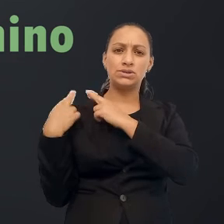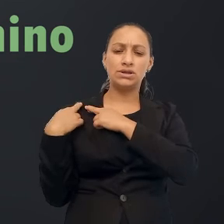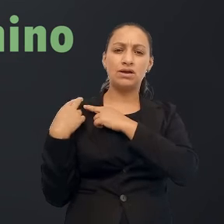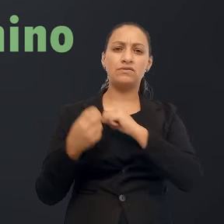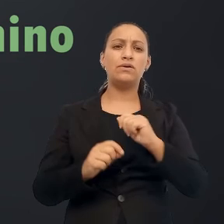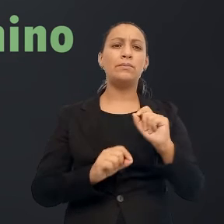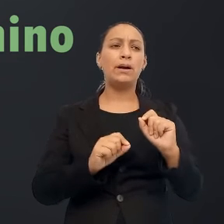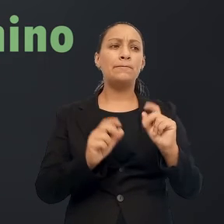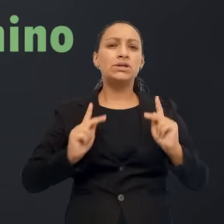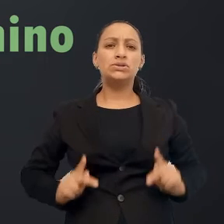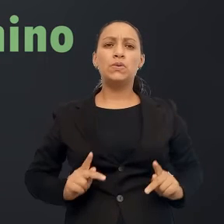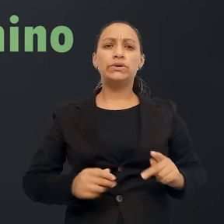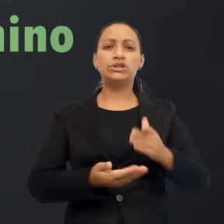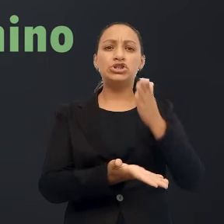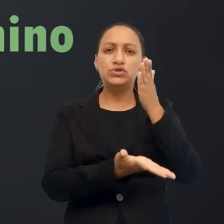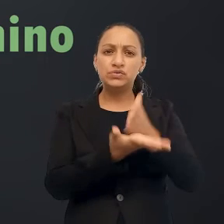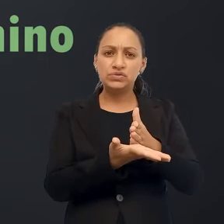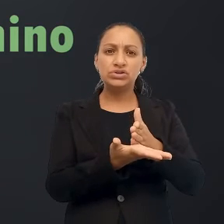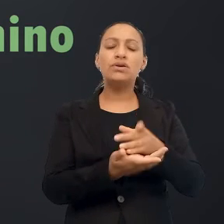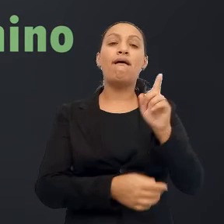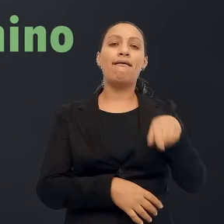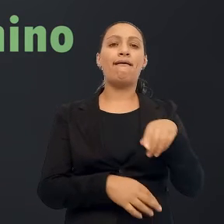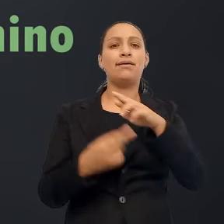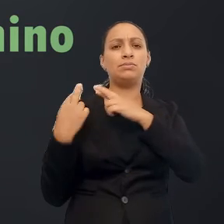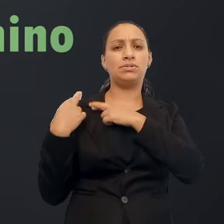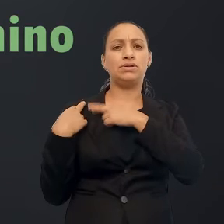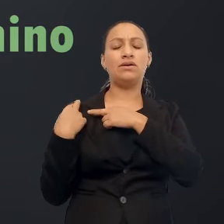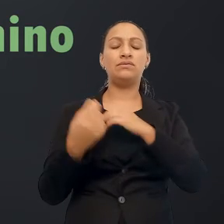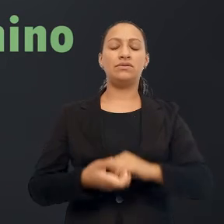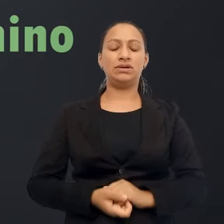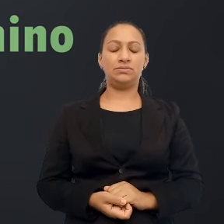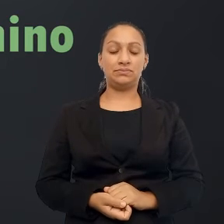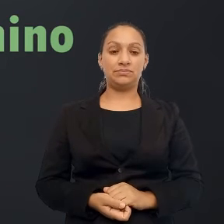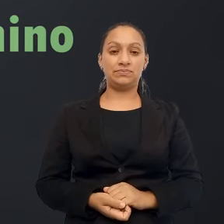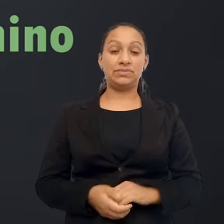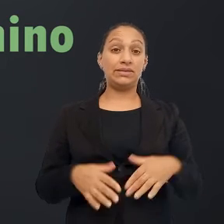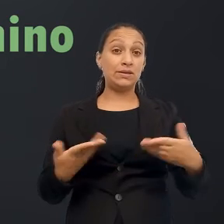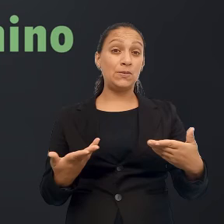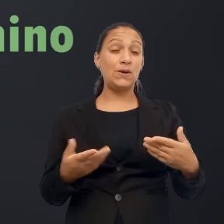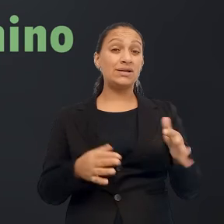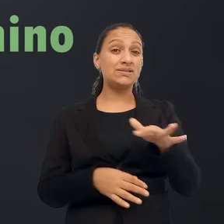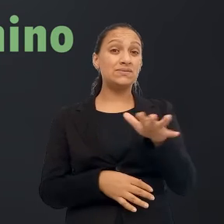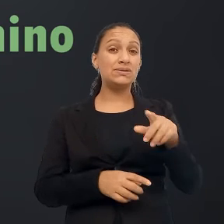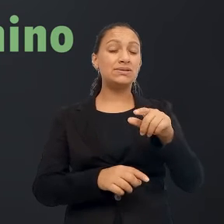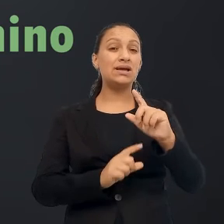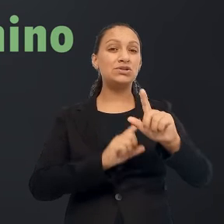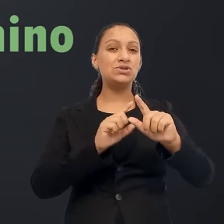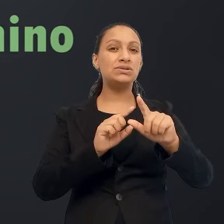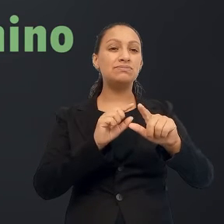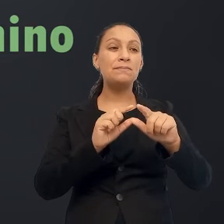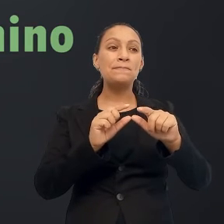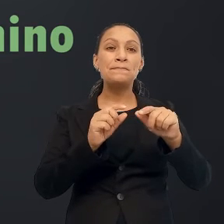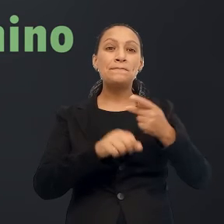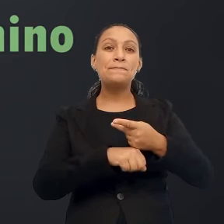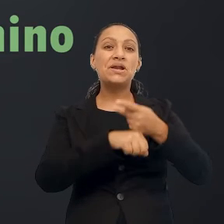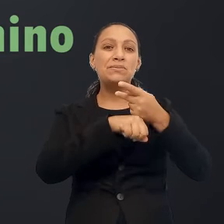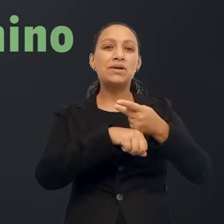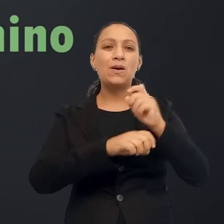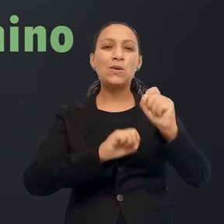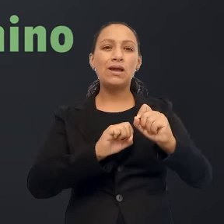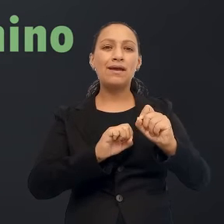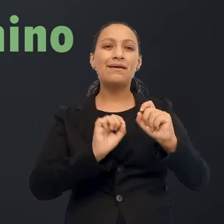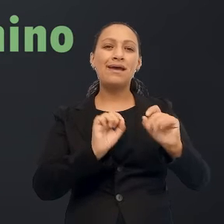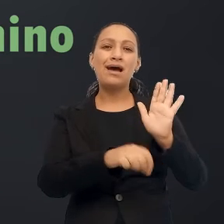que divide é responsável. E a gente, em geral, premia comportamentos de ajuda, não de divisão